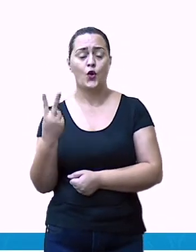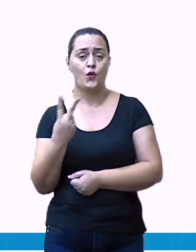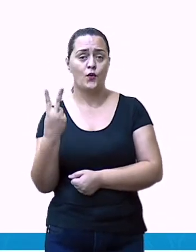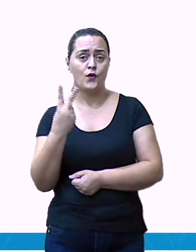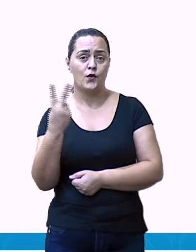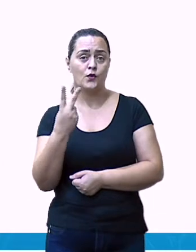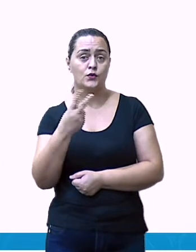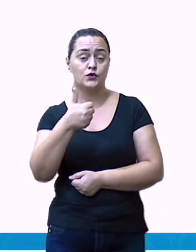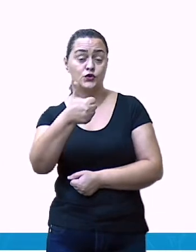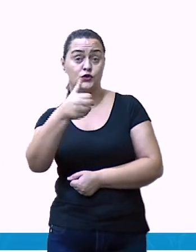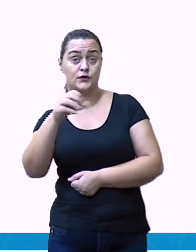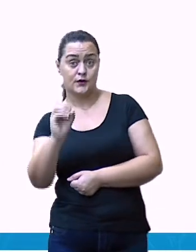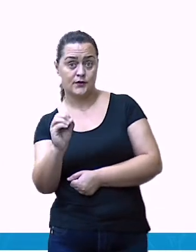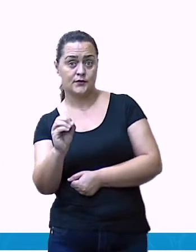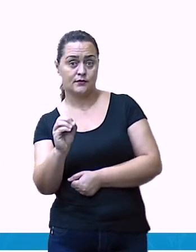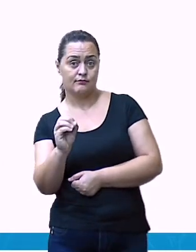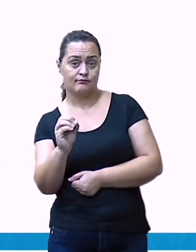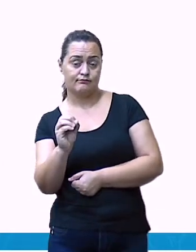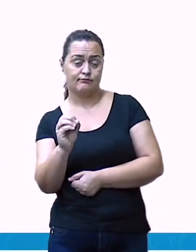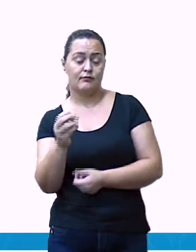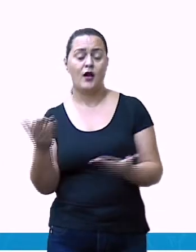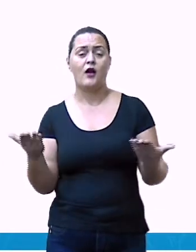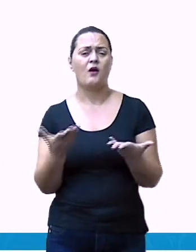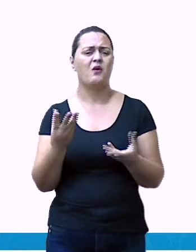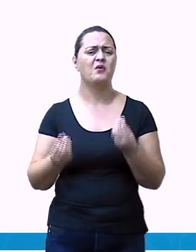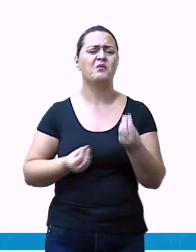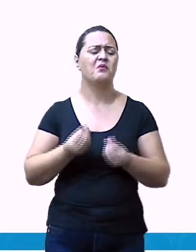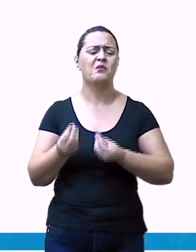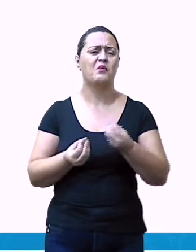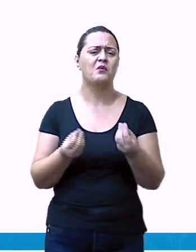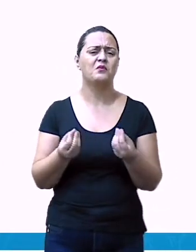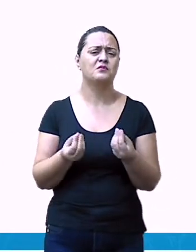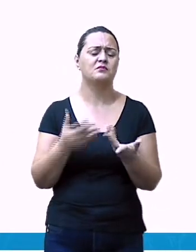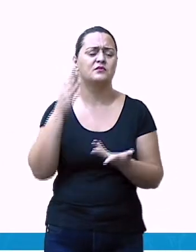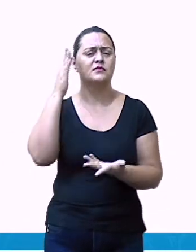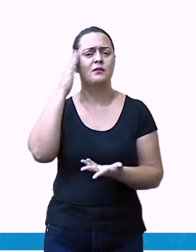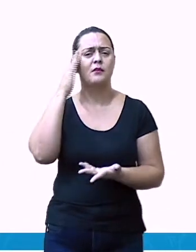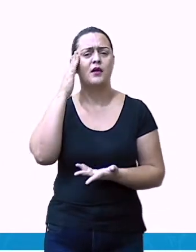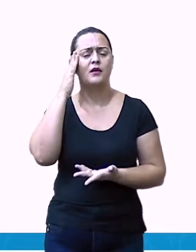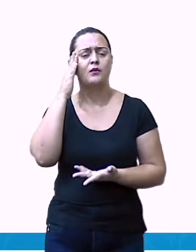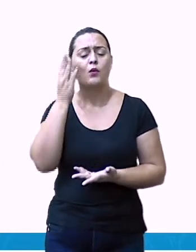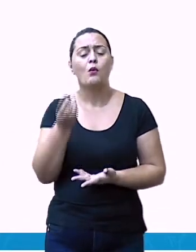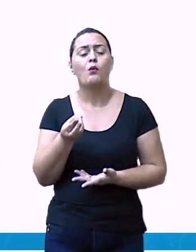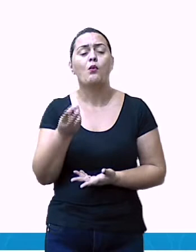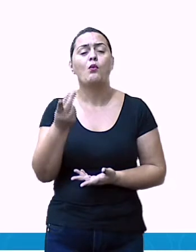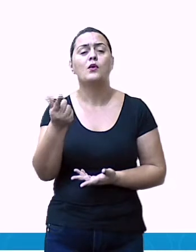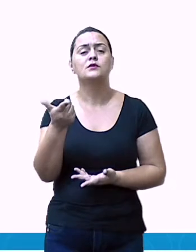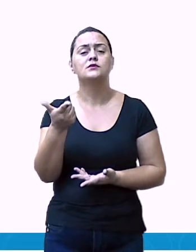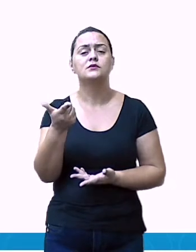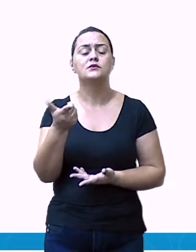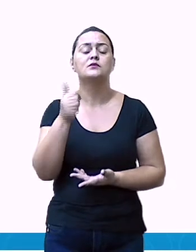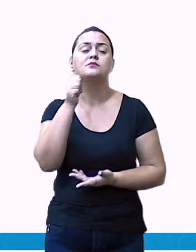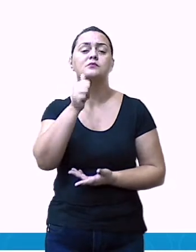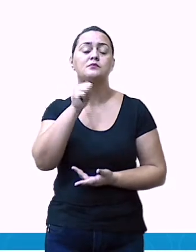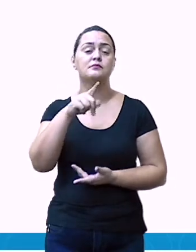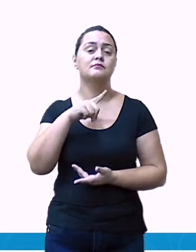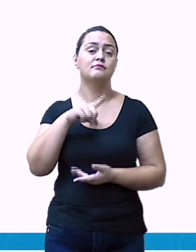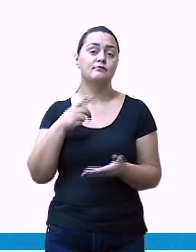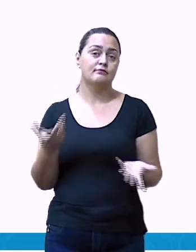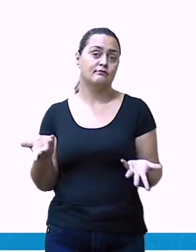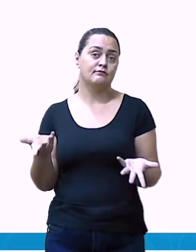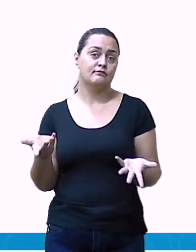de pontos que ela errou. Então, nós vamos fazer aqui 10 pontos, certo? Menos